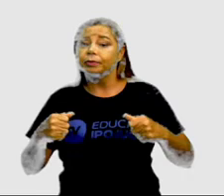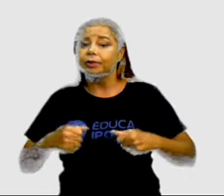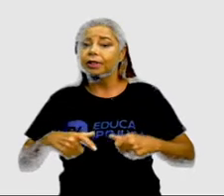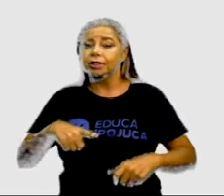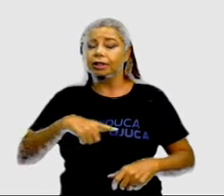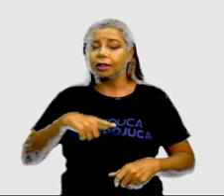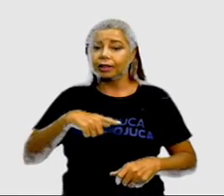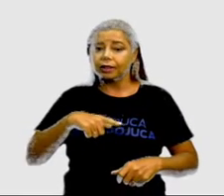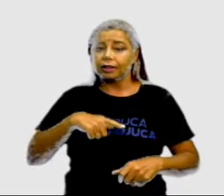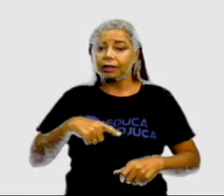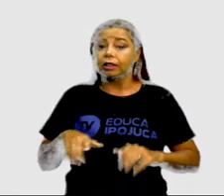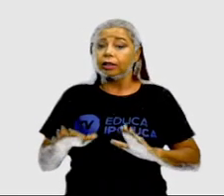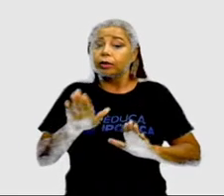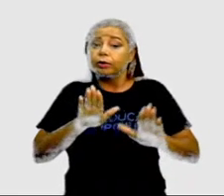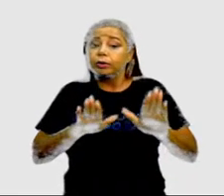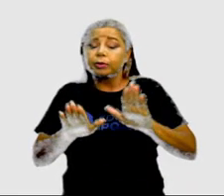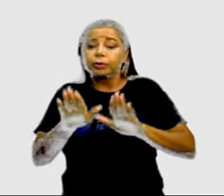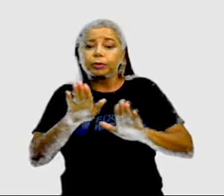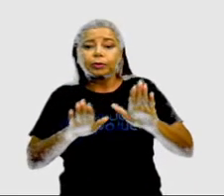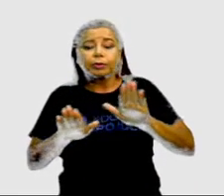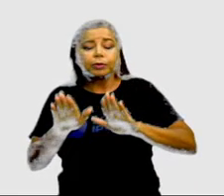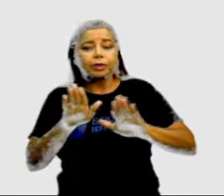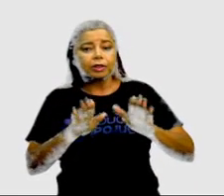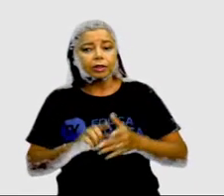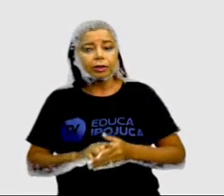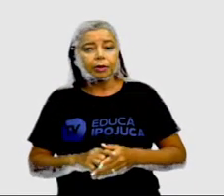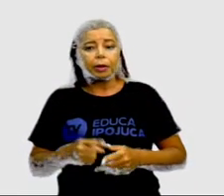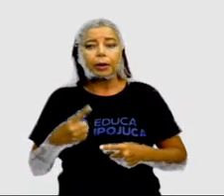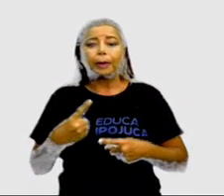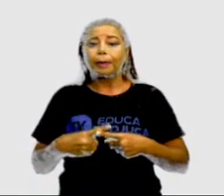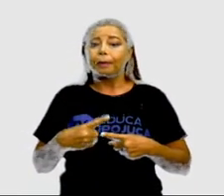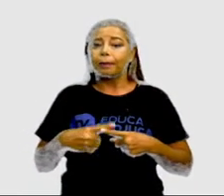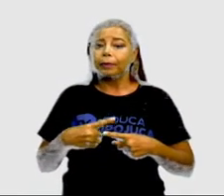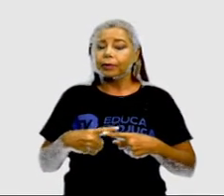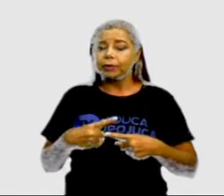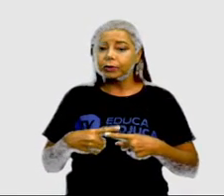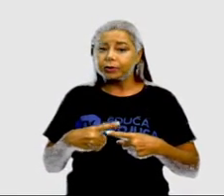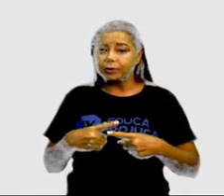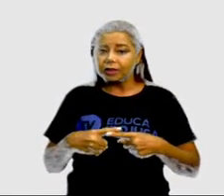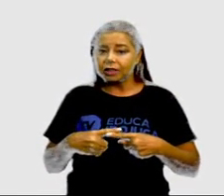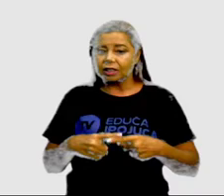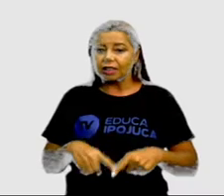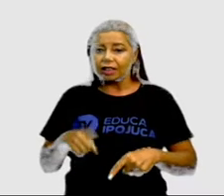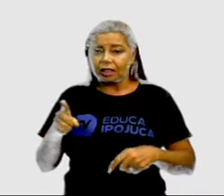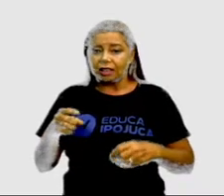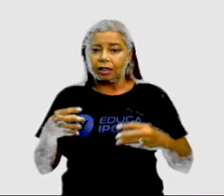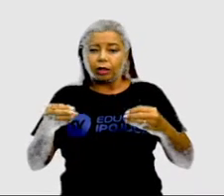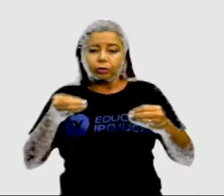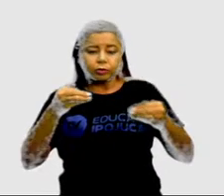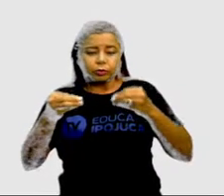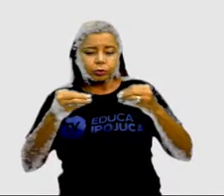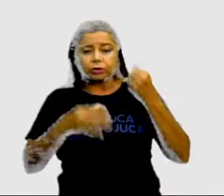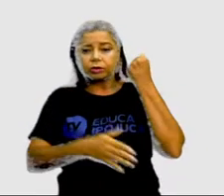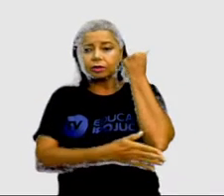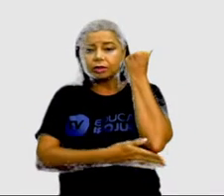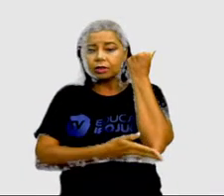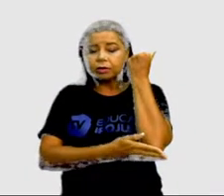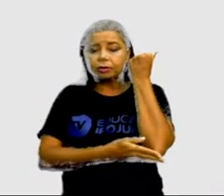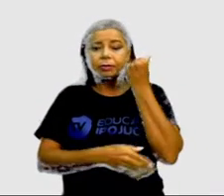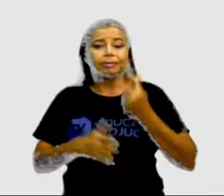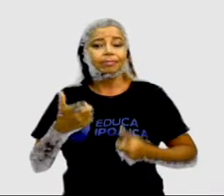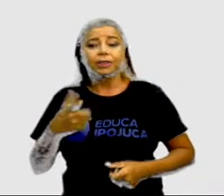a palavra ciúme não existe no inglês, certo? Então o mais próximo vai ser